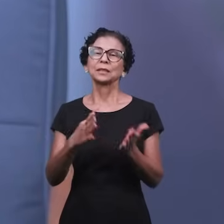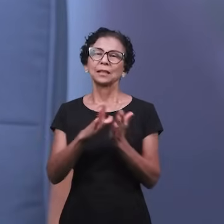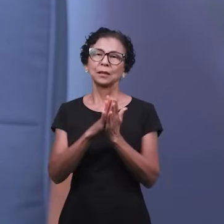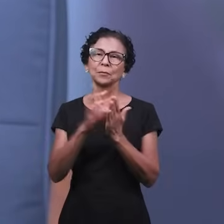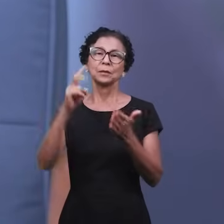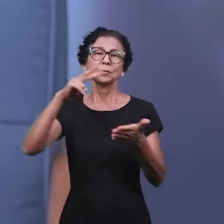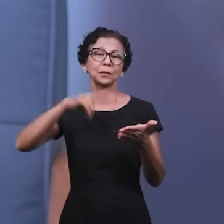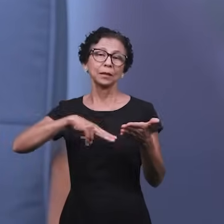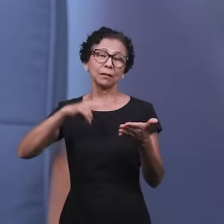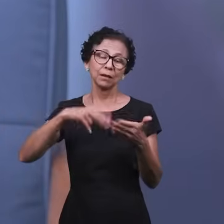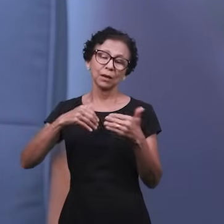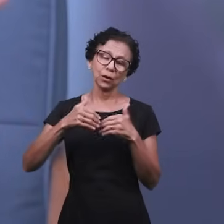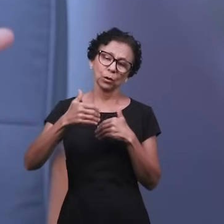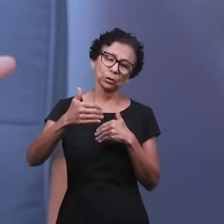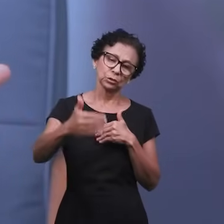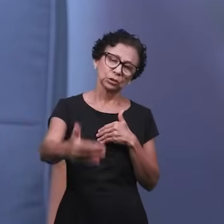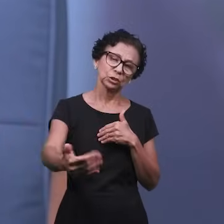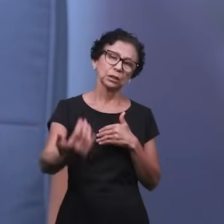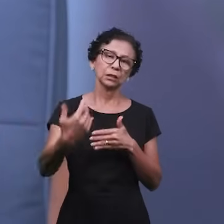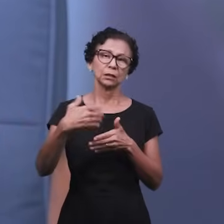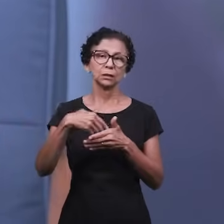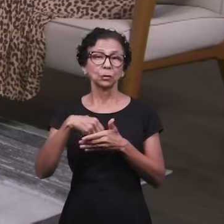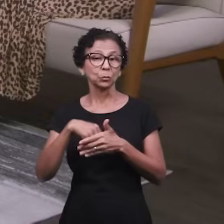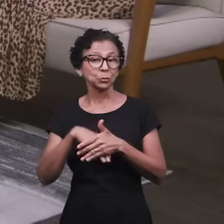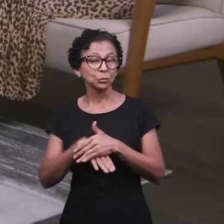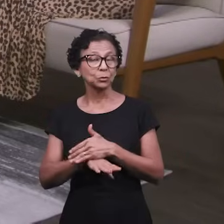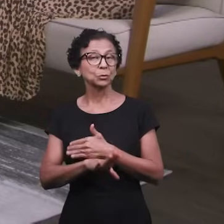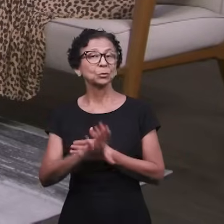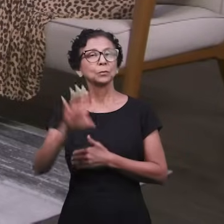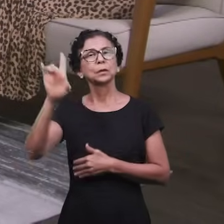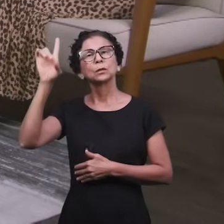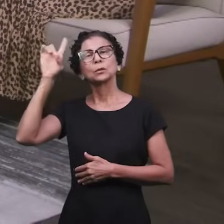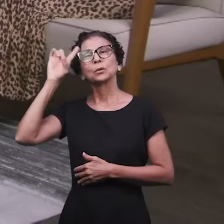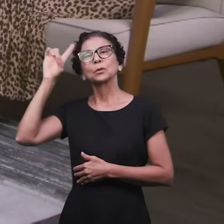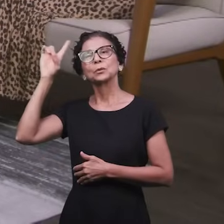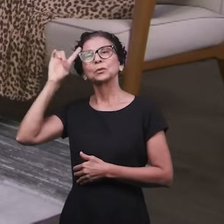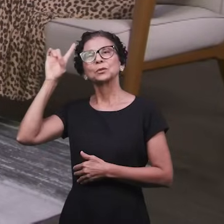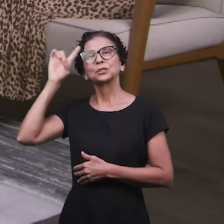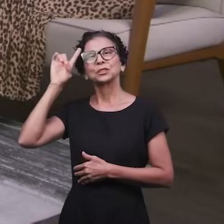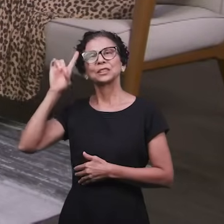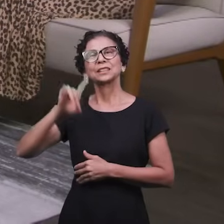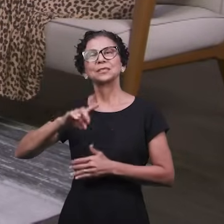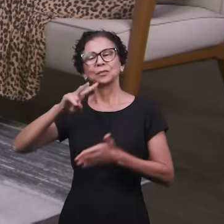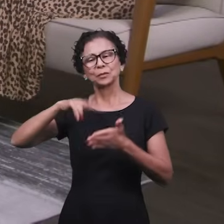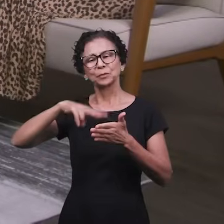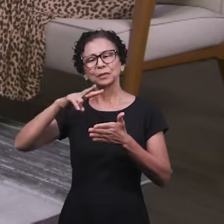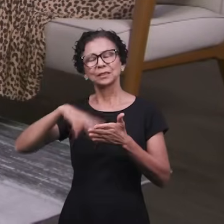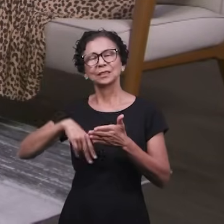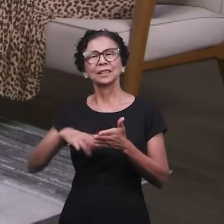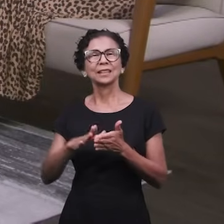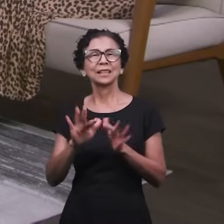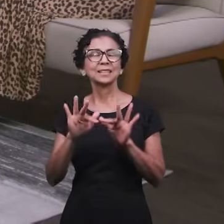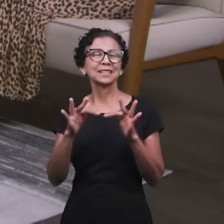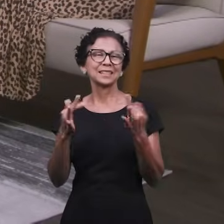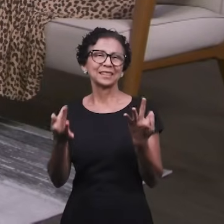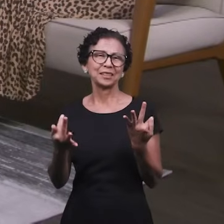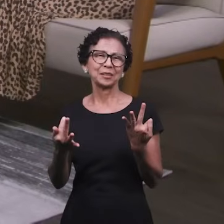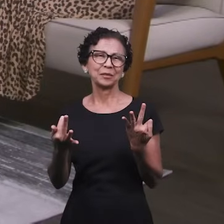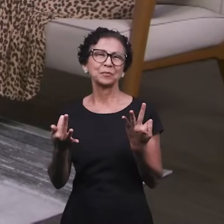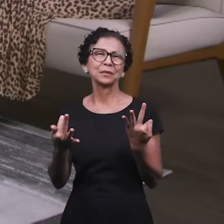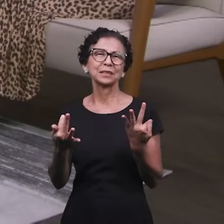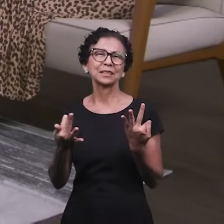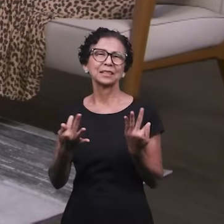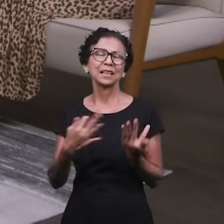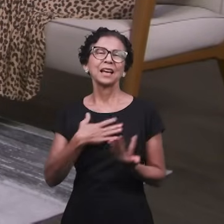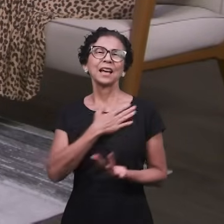porque quando torna rotina, torna um hábito, e aí nós vamos fazer todos os dias como o Senhor tem nos orientado. Fica mais simples, mais agradável, né?